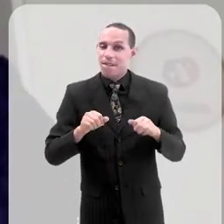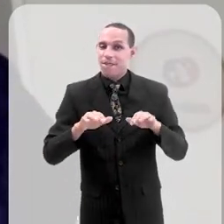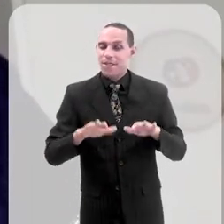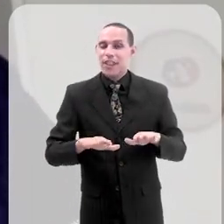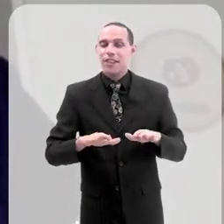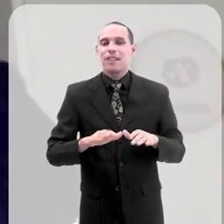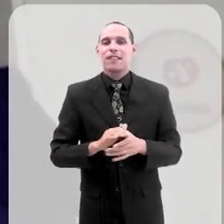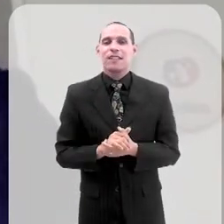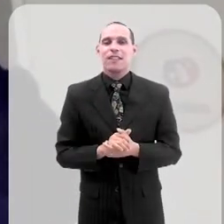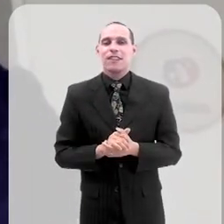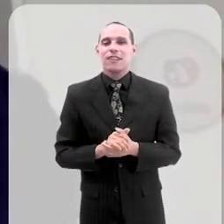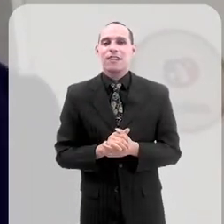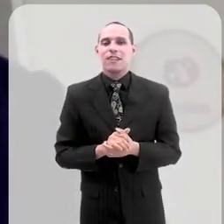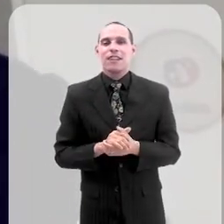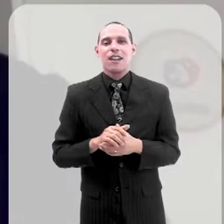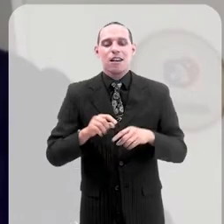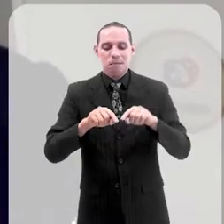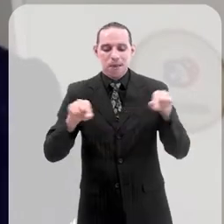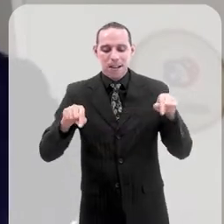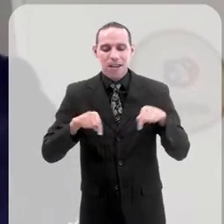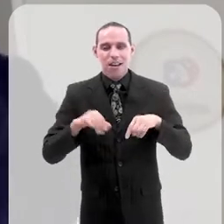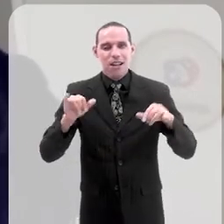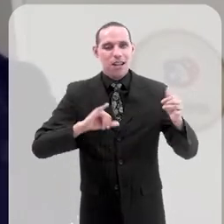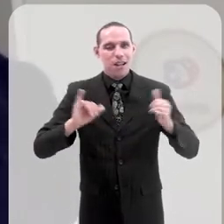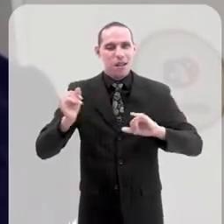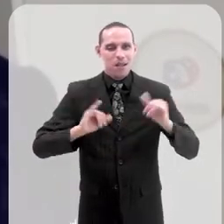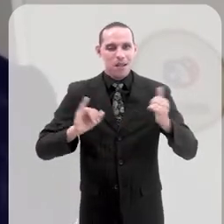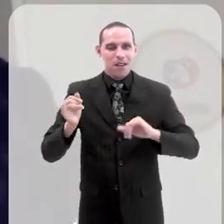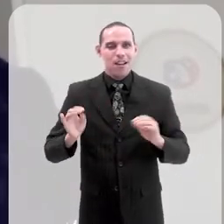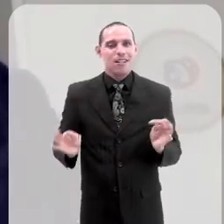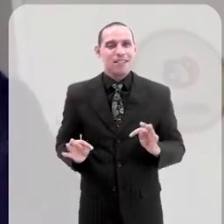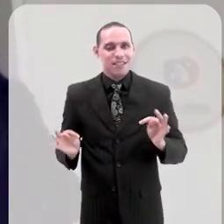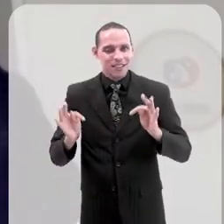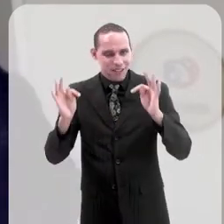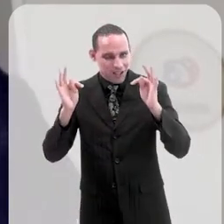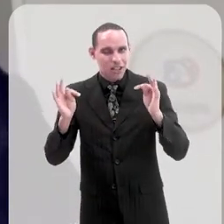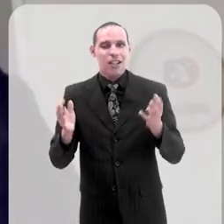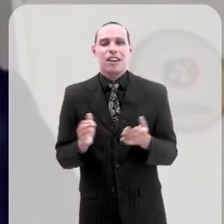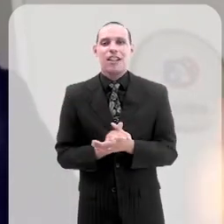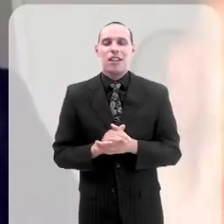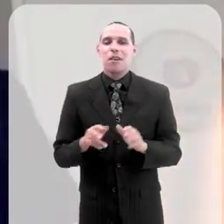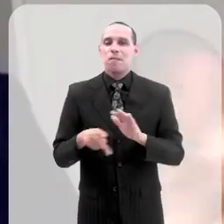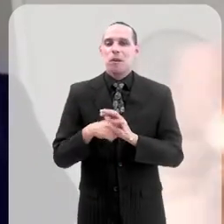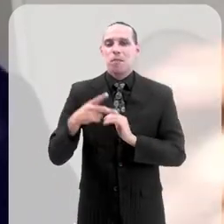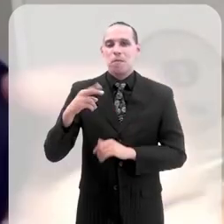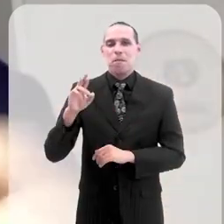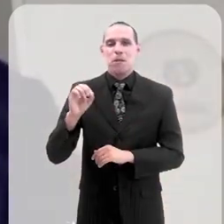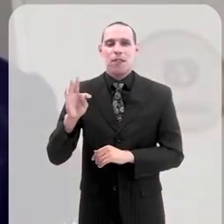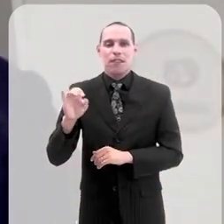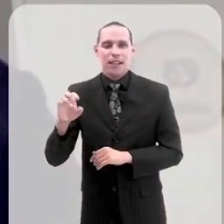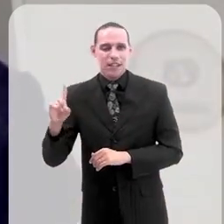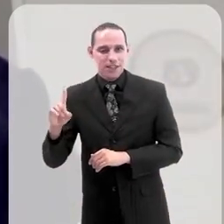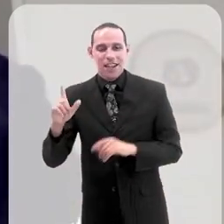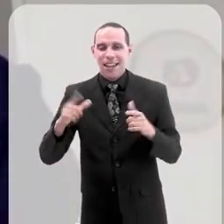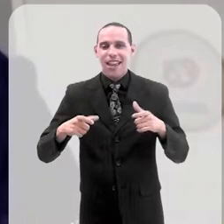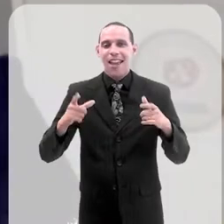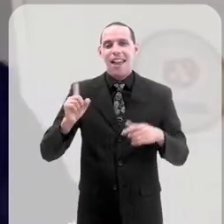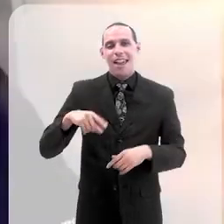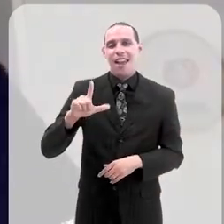nosso laboratório de tecnologia assistiva e comunicação alternativa do Proped, Da UERJ.